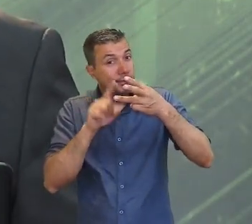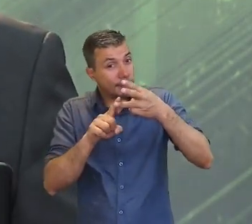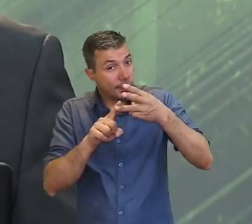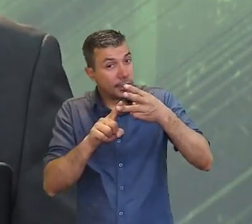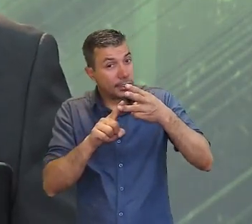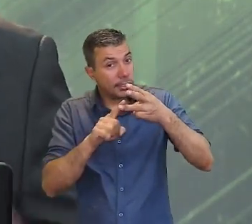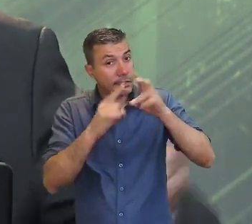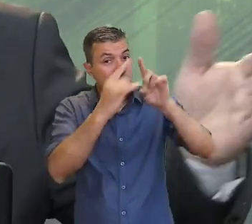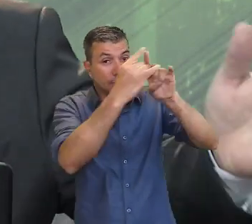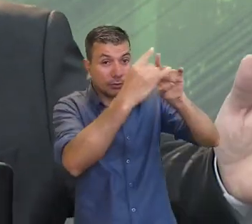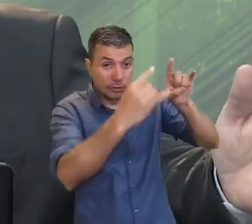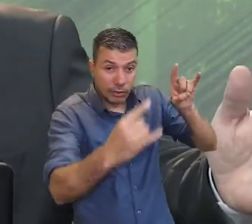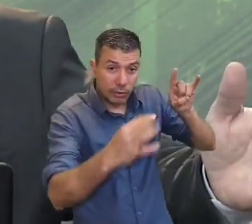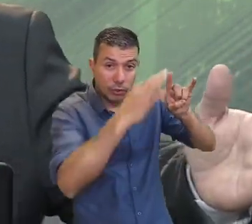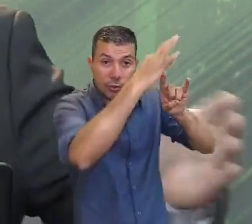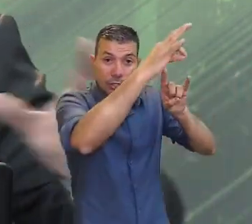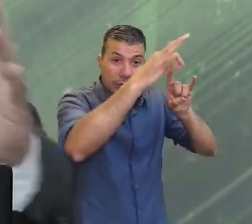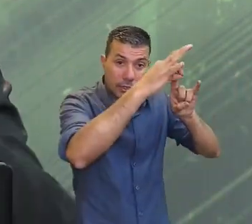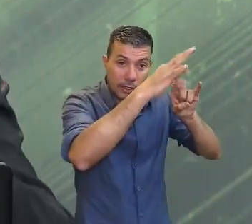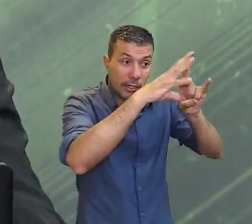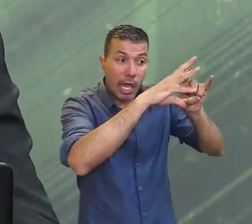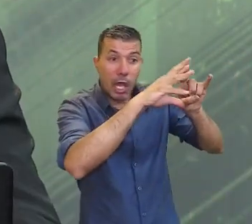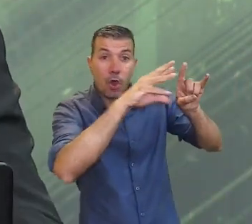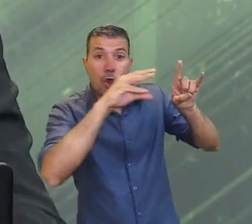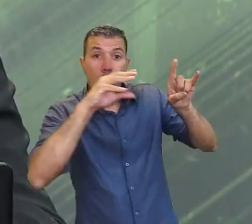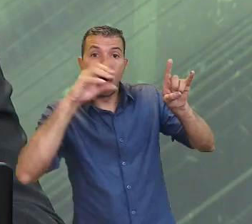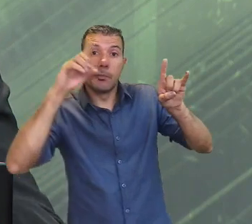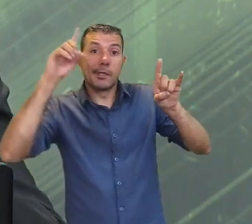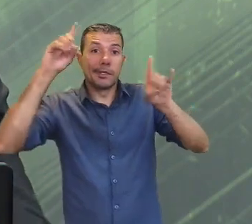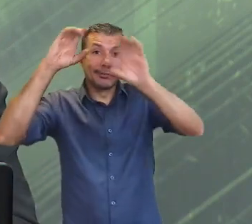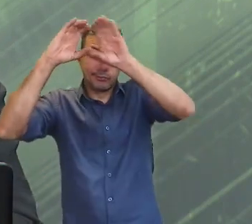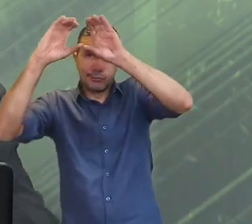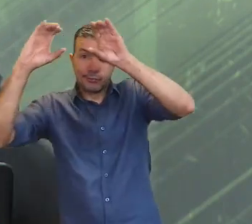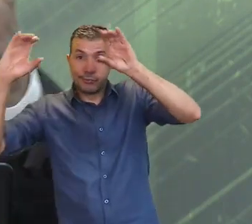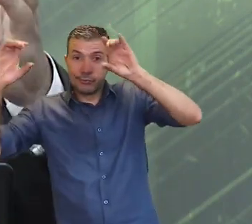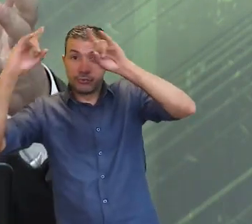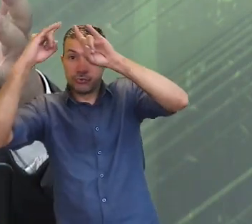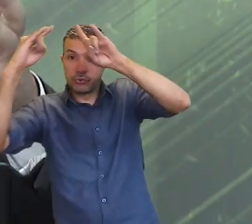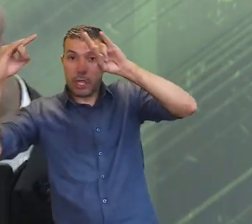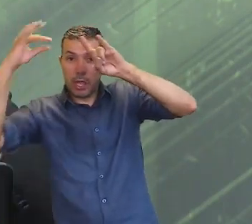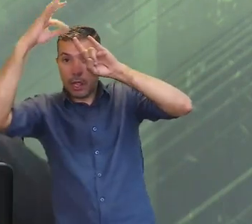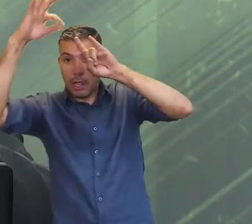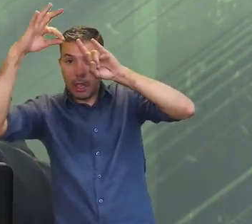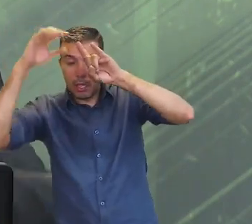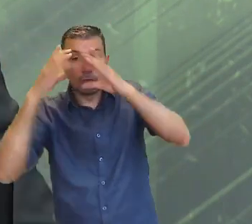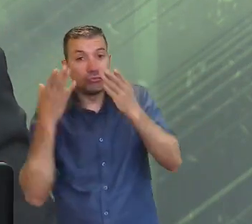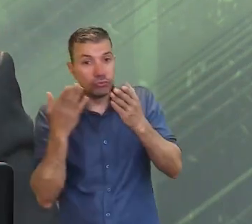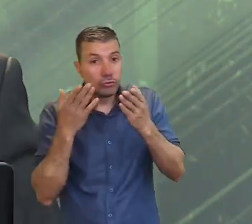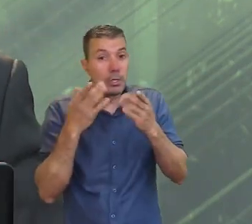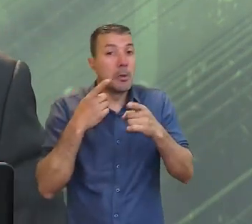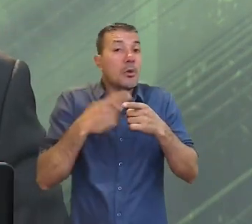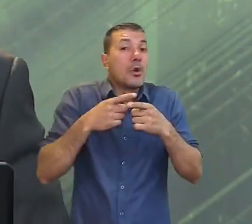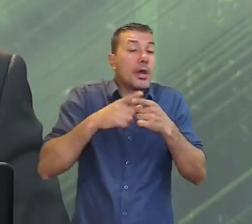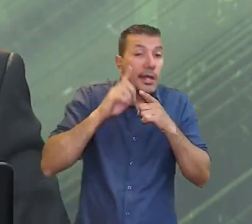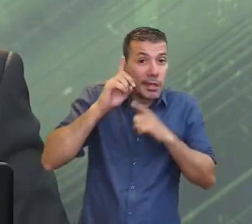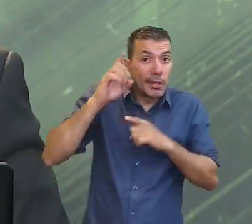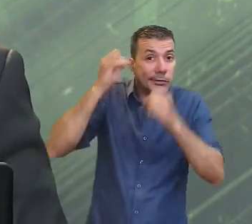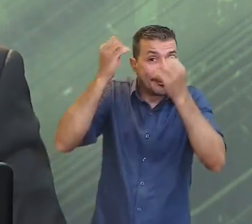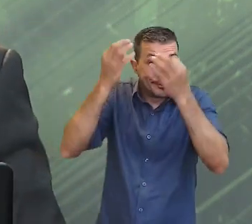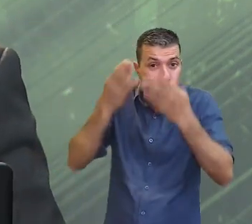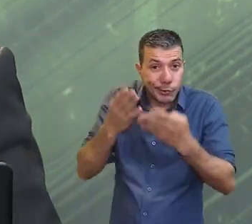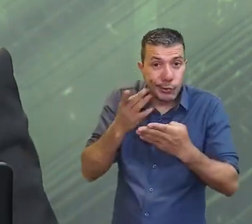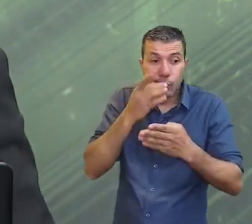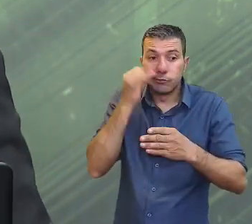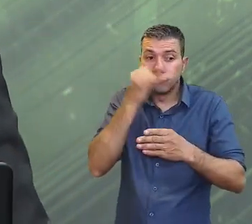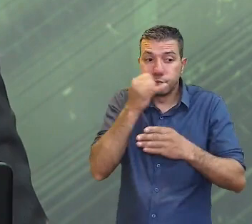do santuário terrestre, que é uma cópia, né? Era uma imagem menor, né? Foi construído num tamanho menor, mas ele tinha